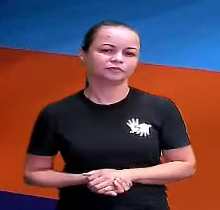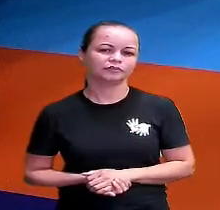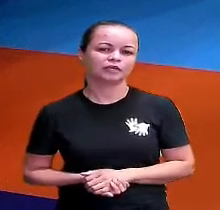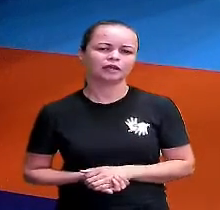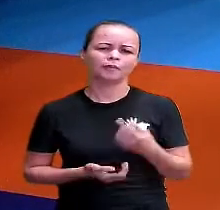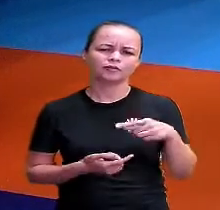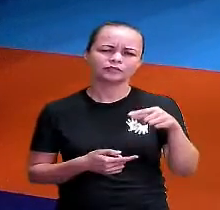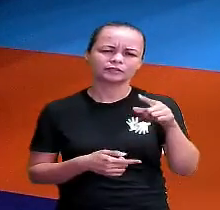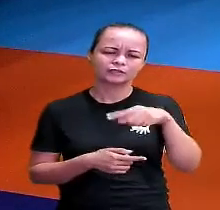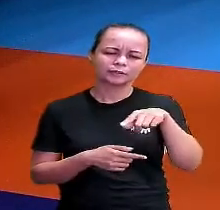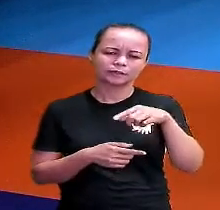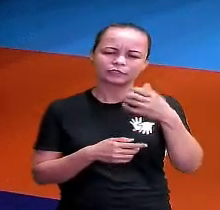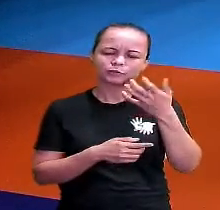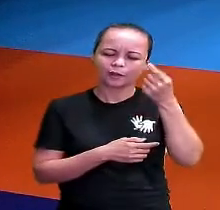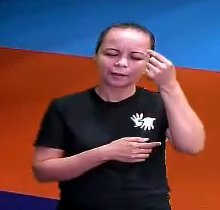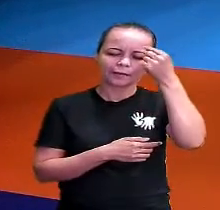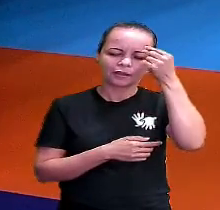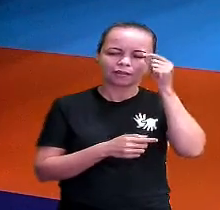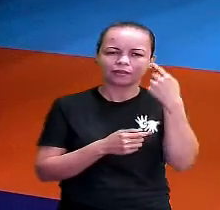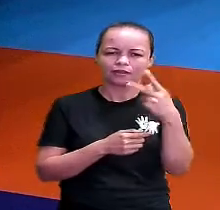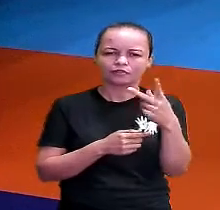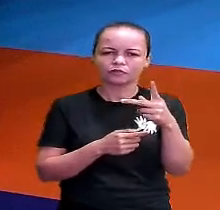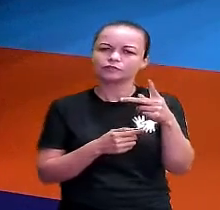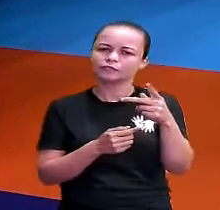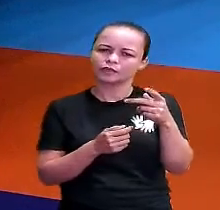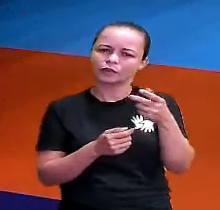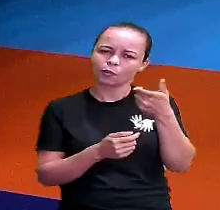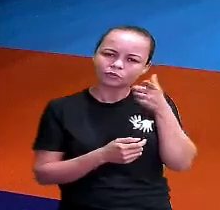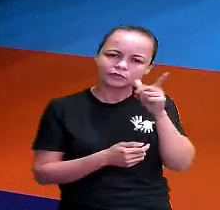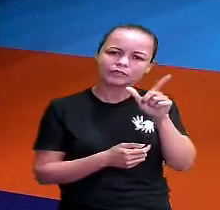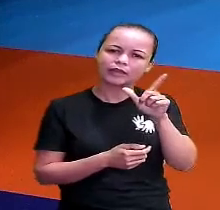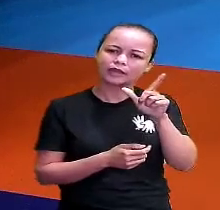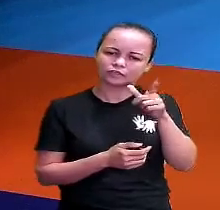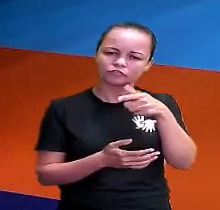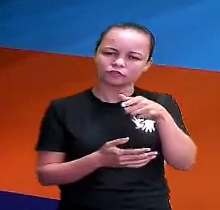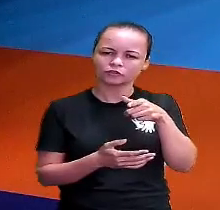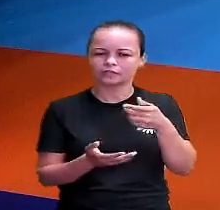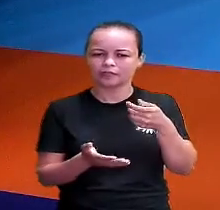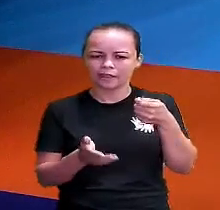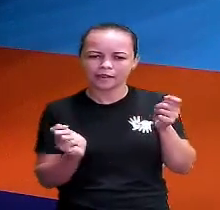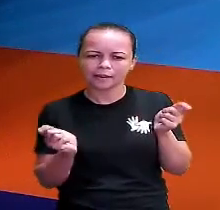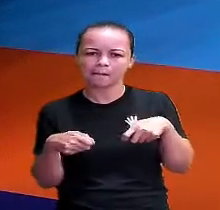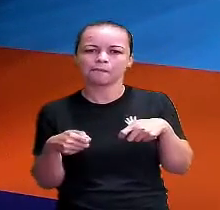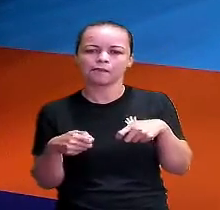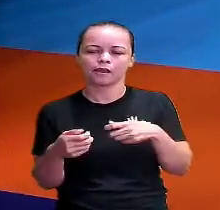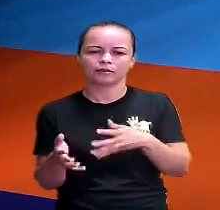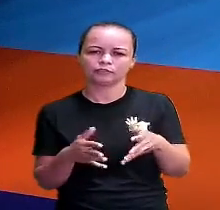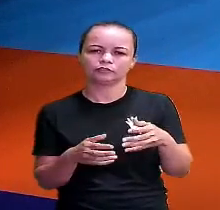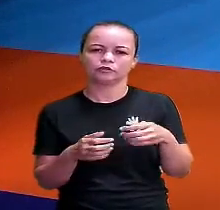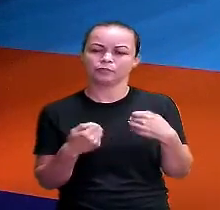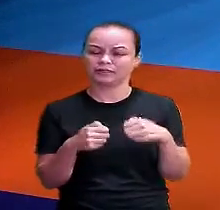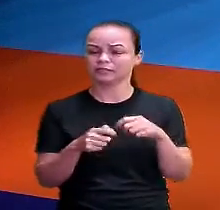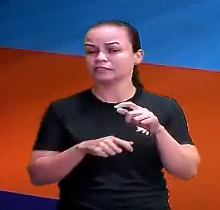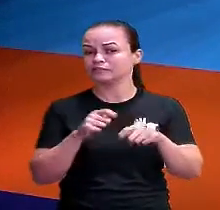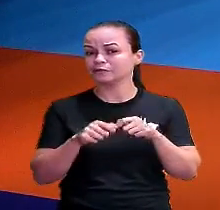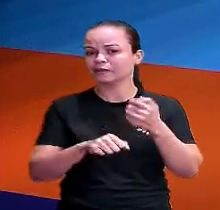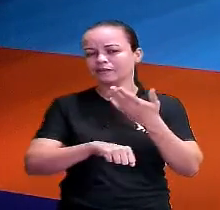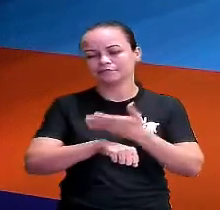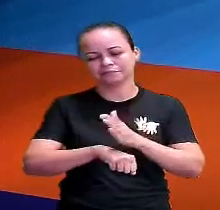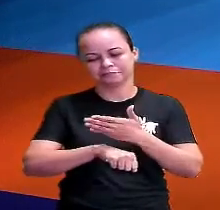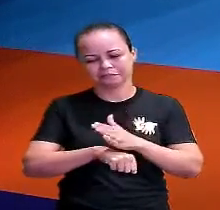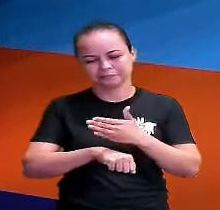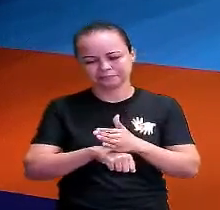sua cabecinha que você consegue, você é capaz, tá certo? O que basta é só a gente treinar, tá bom? E aí a